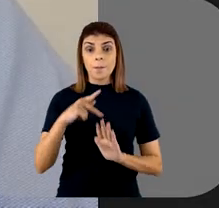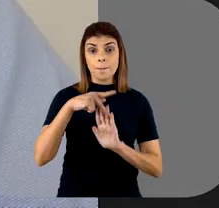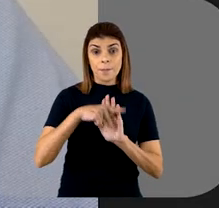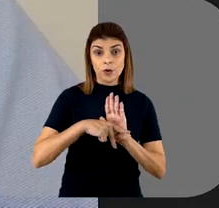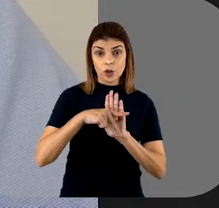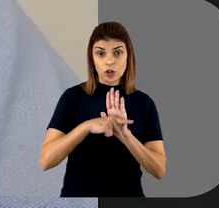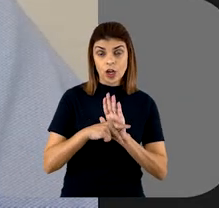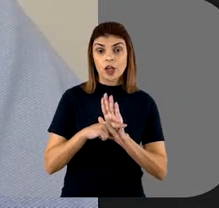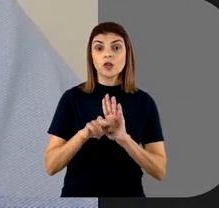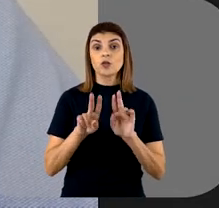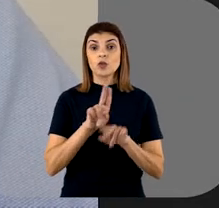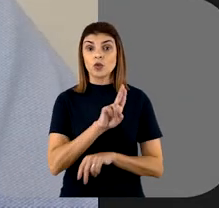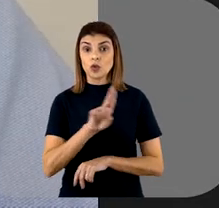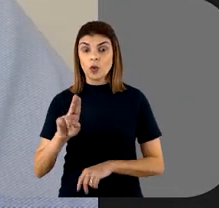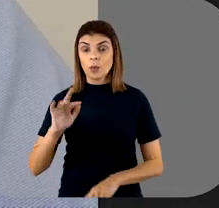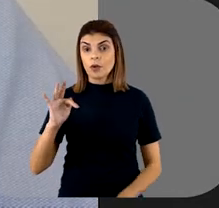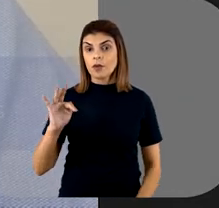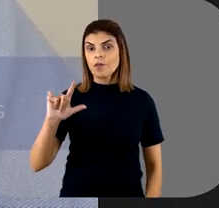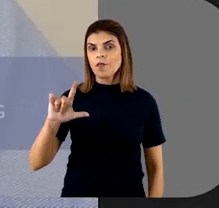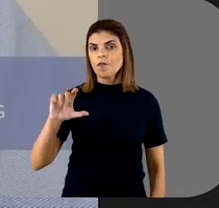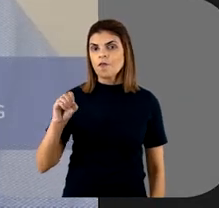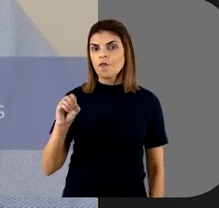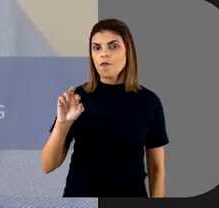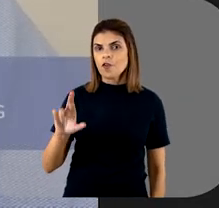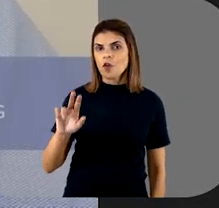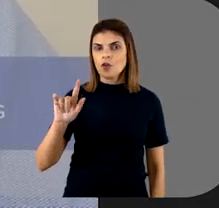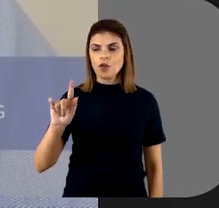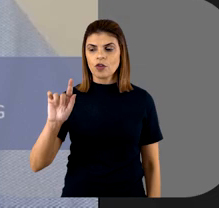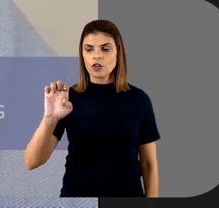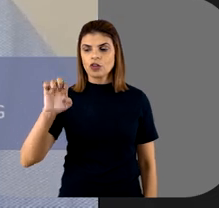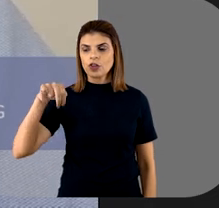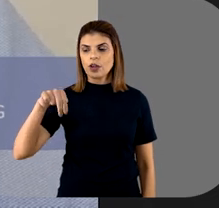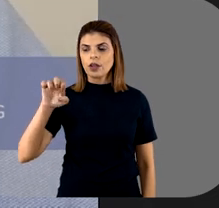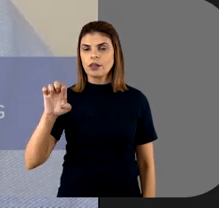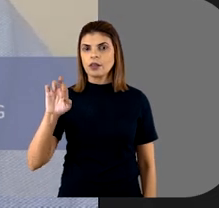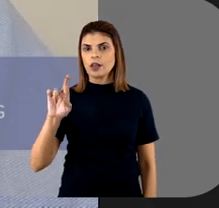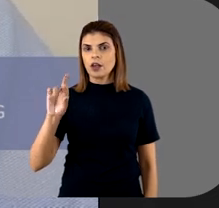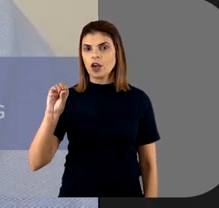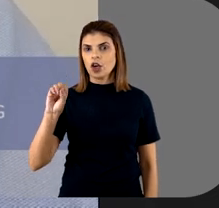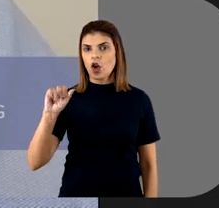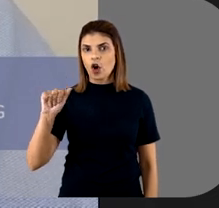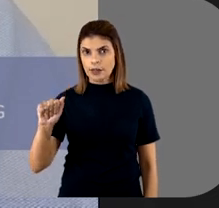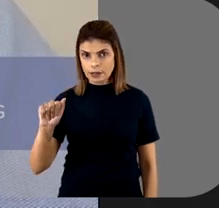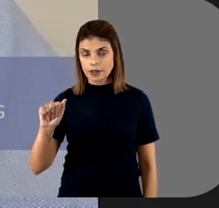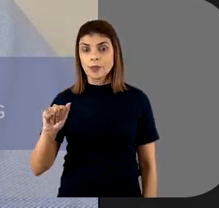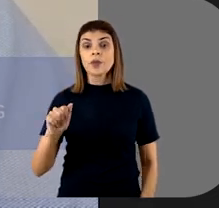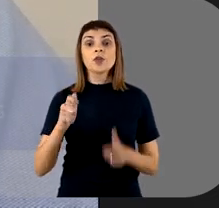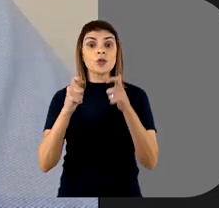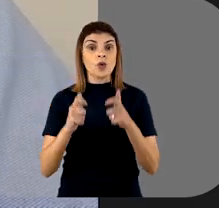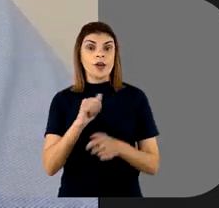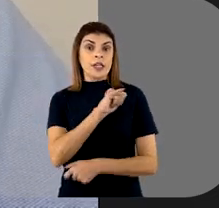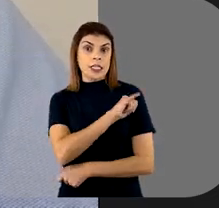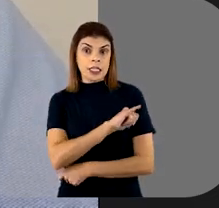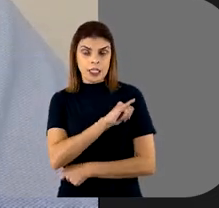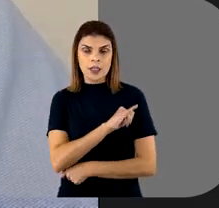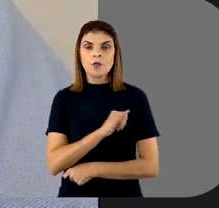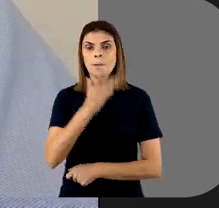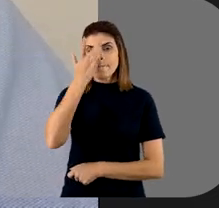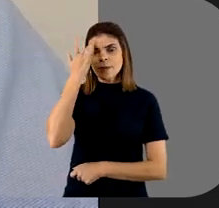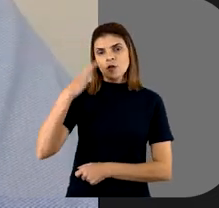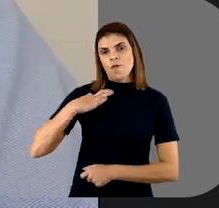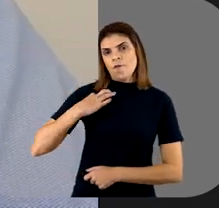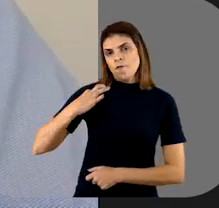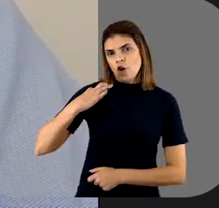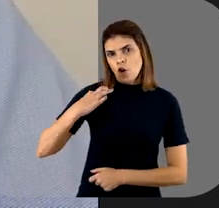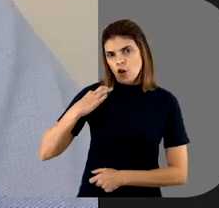projeto Flor Generosa, no Rio de Janeiro, em que voluntários oferecem poesia e flores virtuais para os